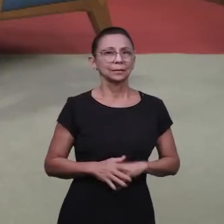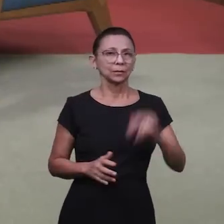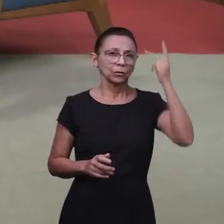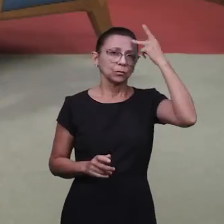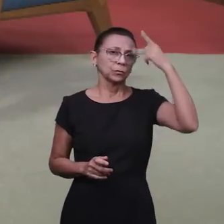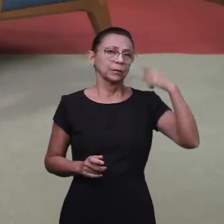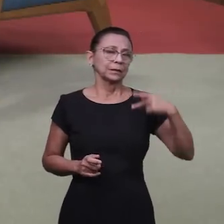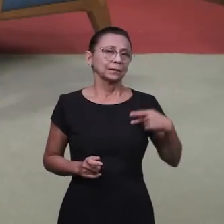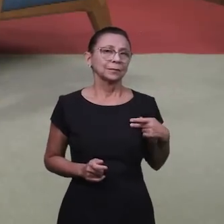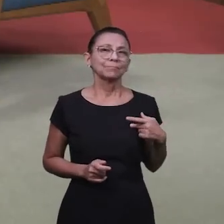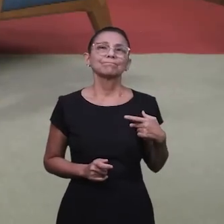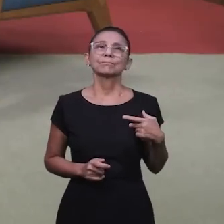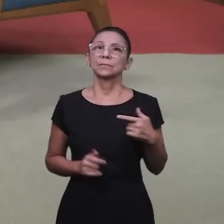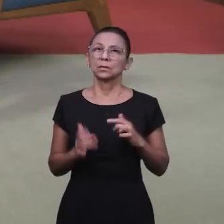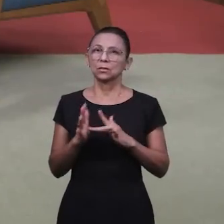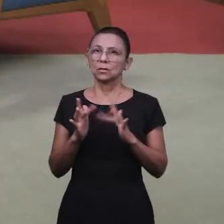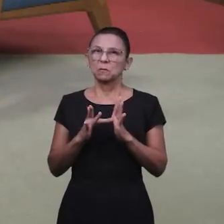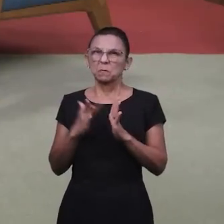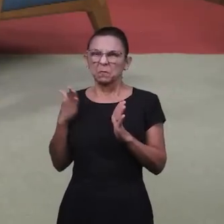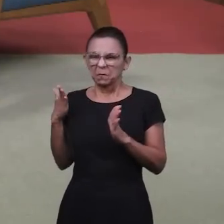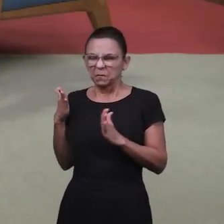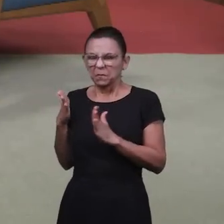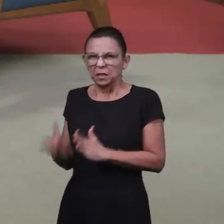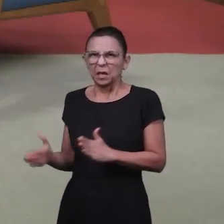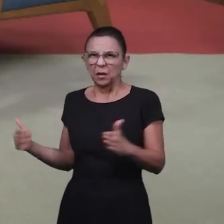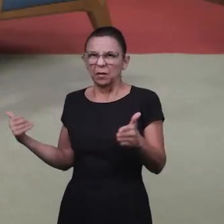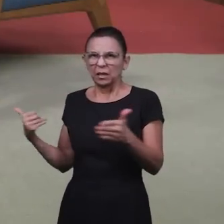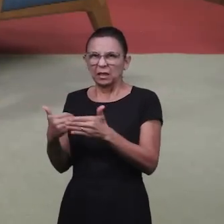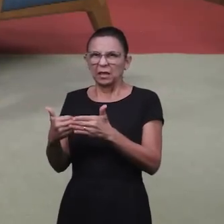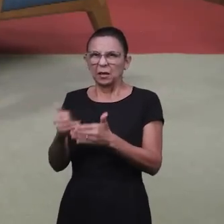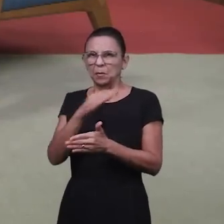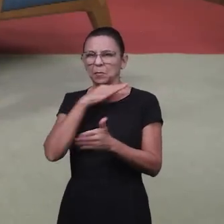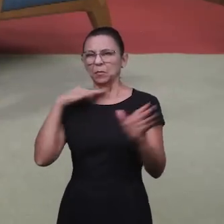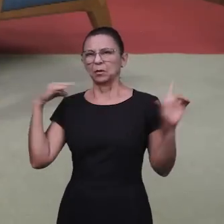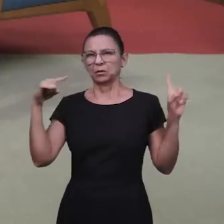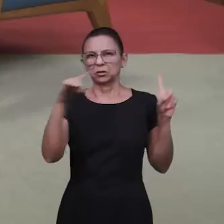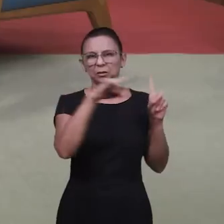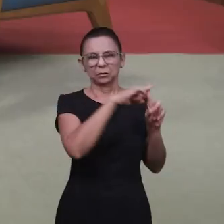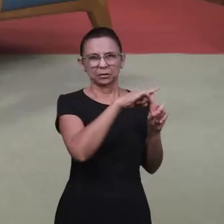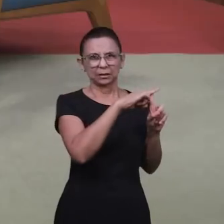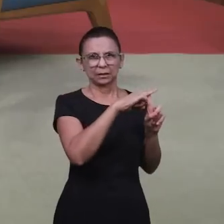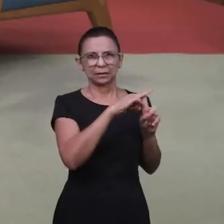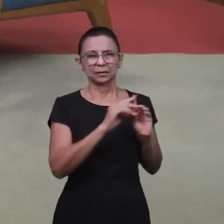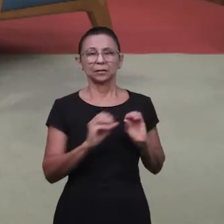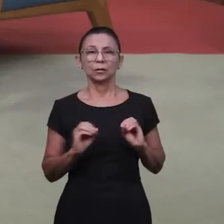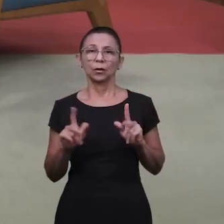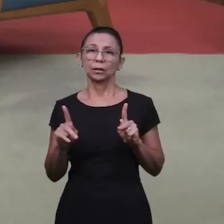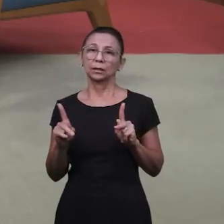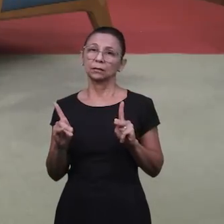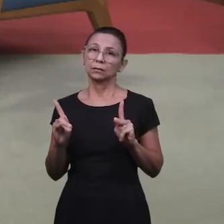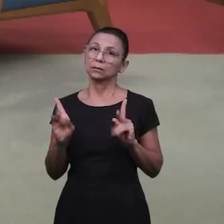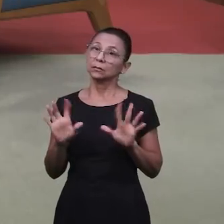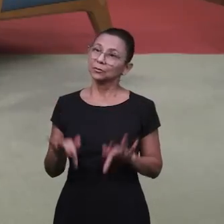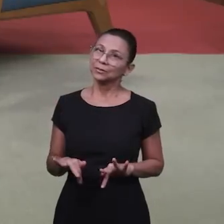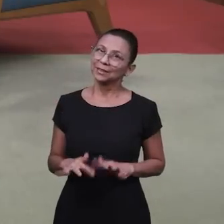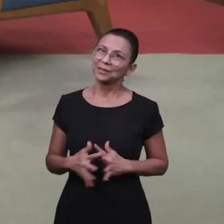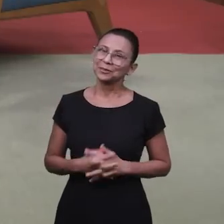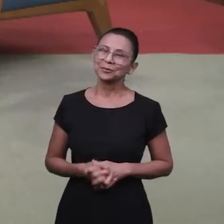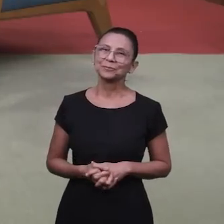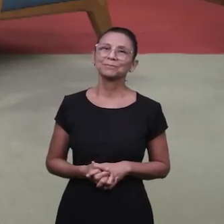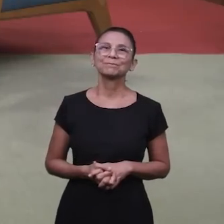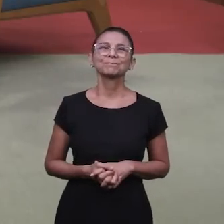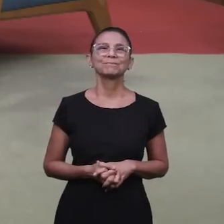testemunha, porque ele foi fiel até a morte de cruz. Glória a Jesus. Muito bem, estamos chegando ao